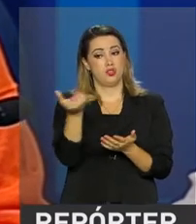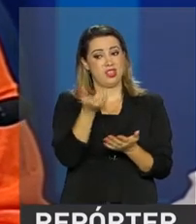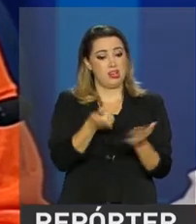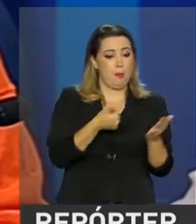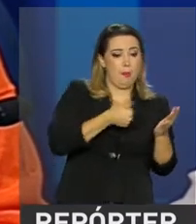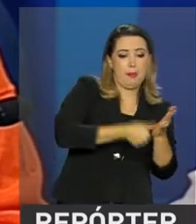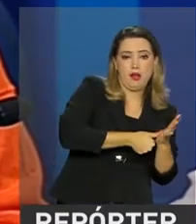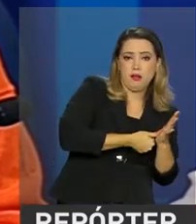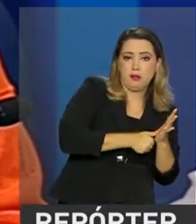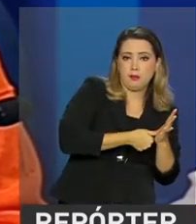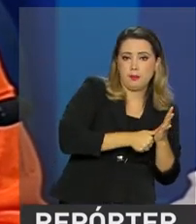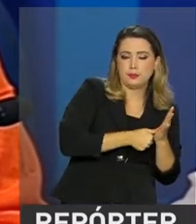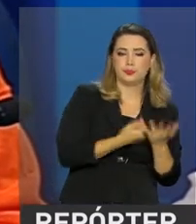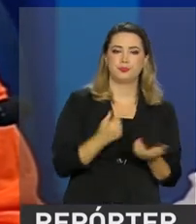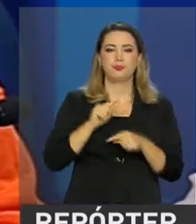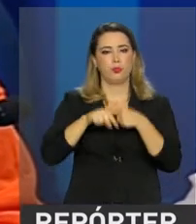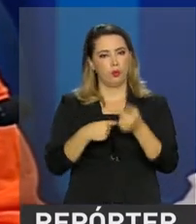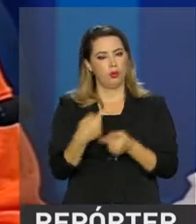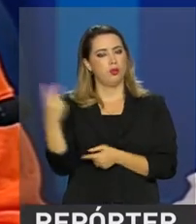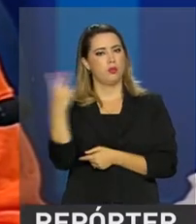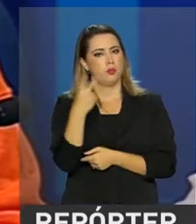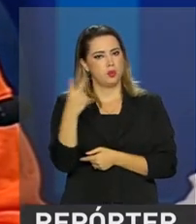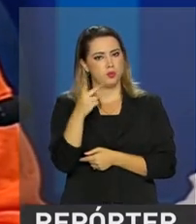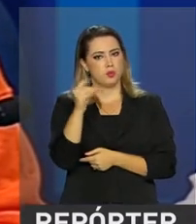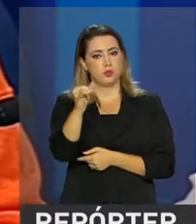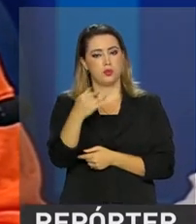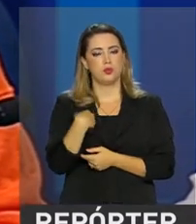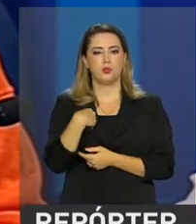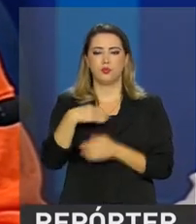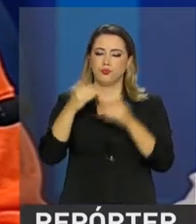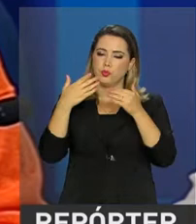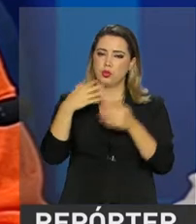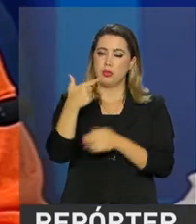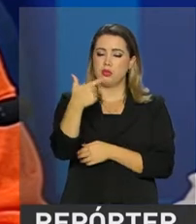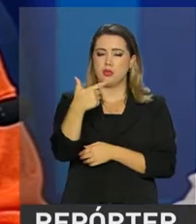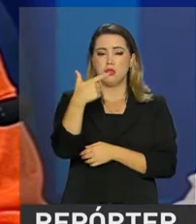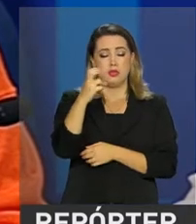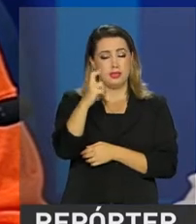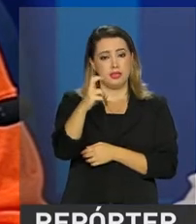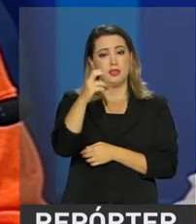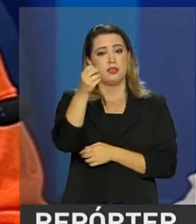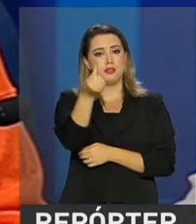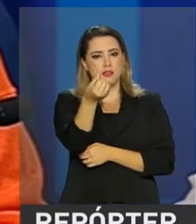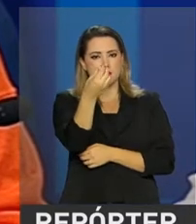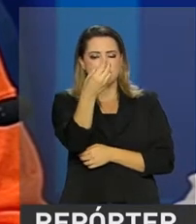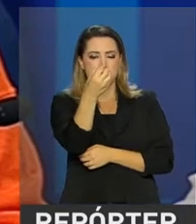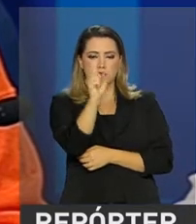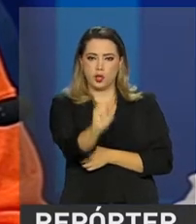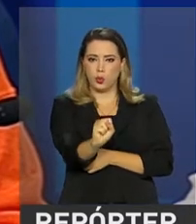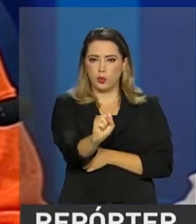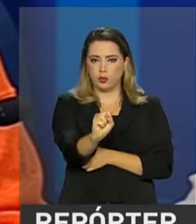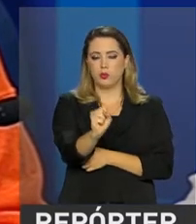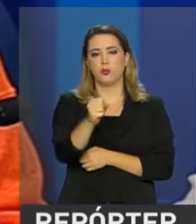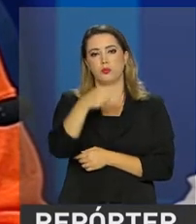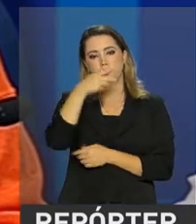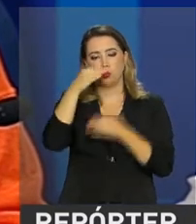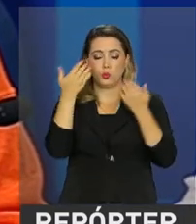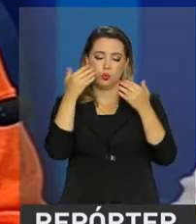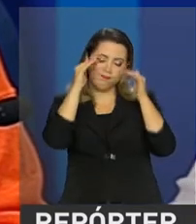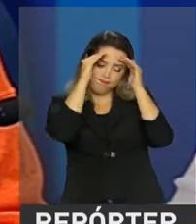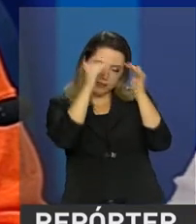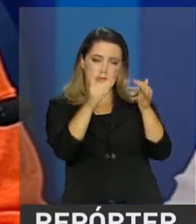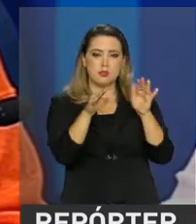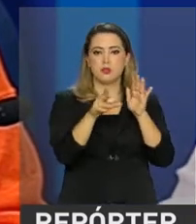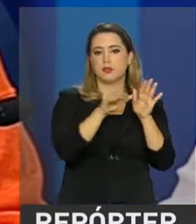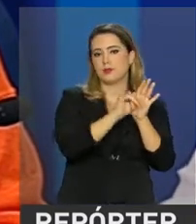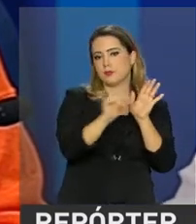dia, 578 por descumprimento das regras e 2 por recusa de coleta do dado biométrico. Um